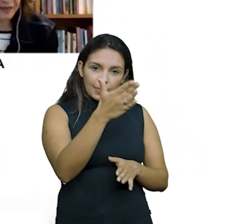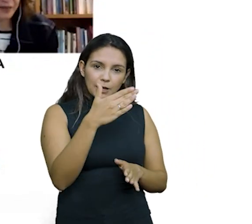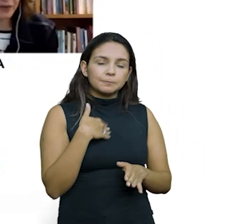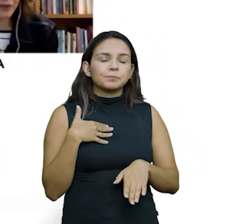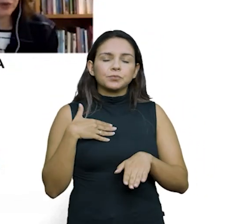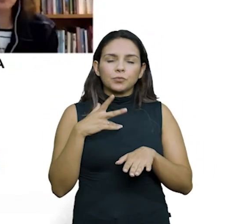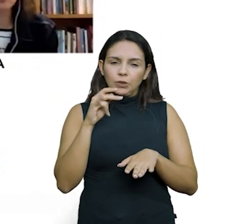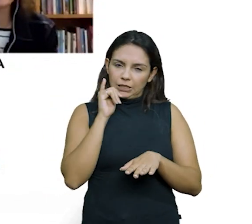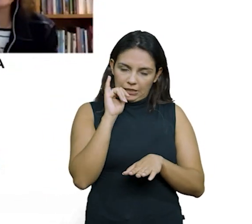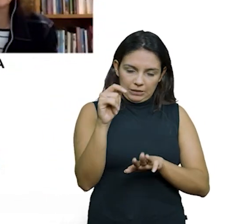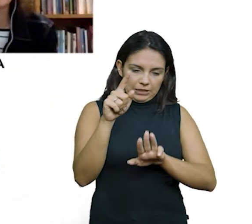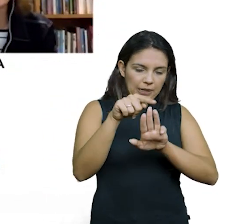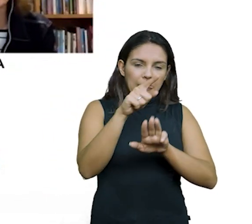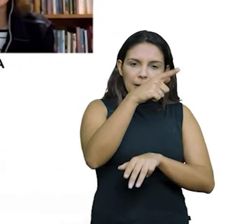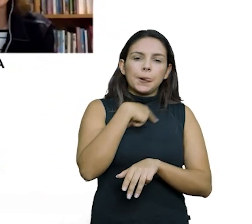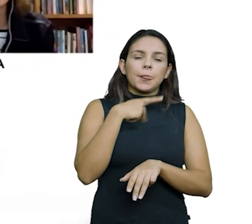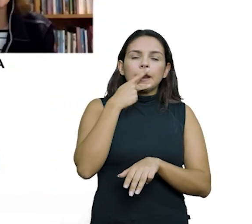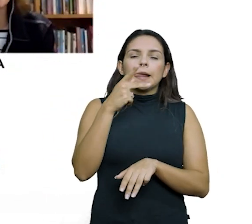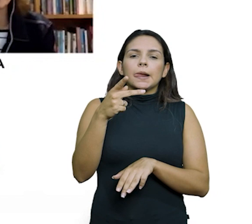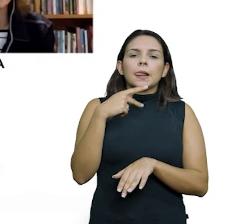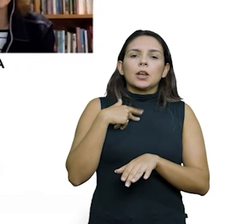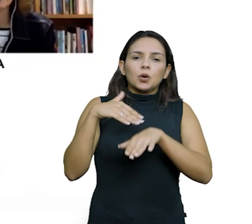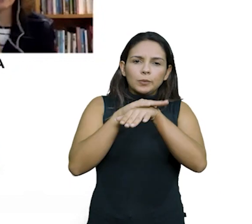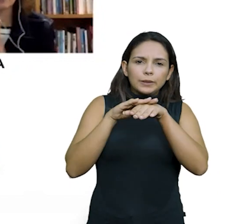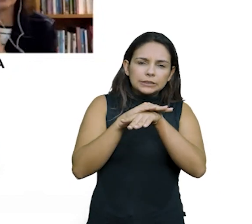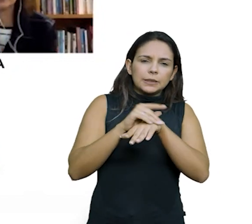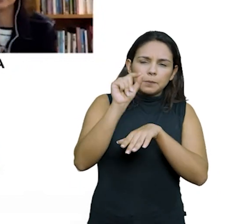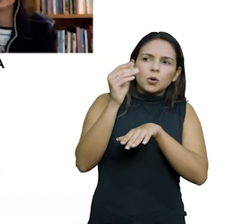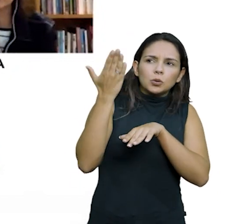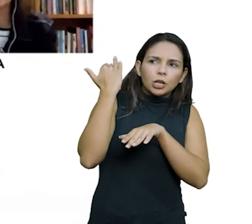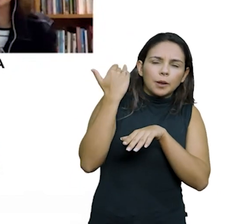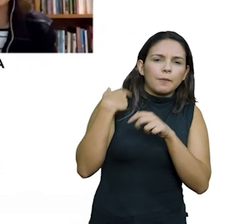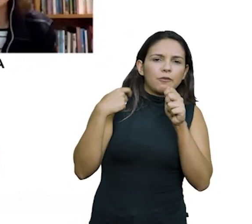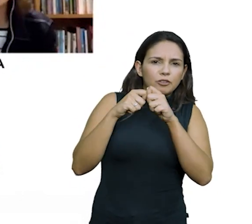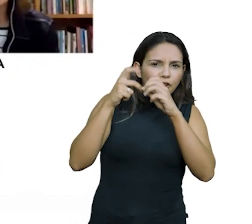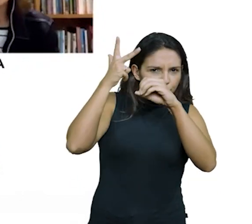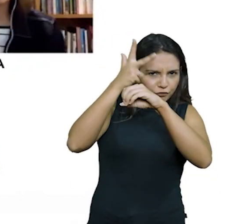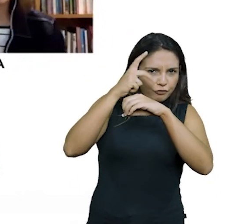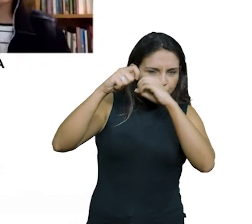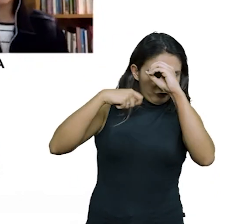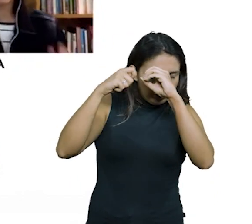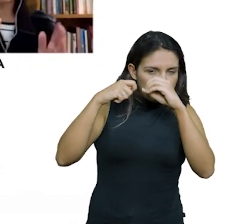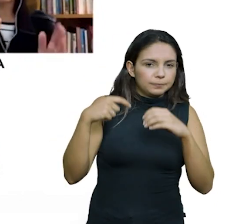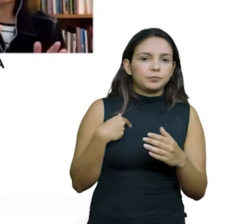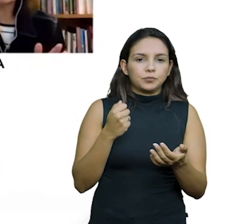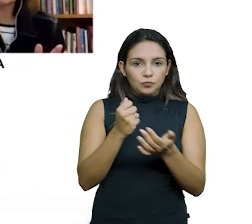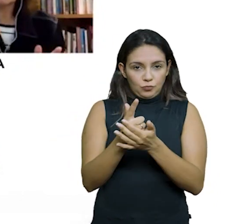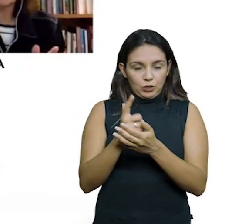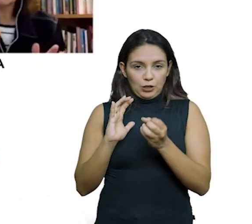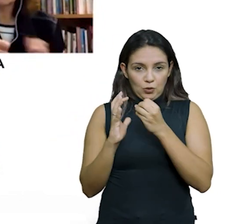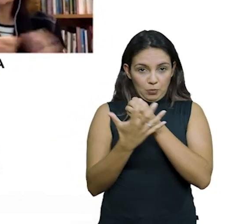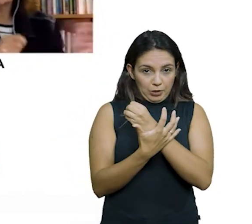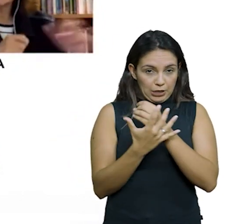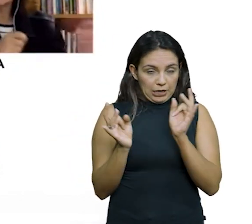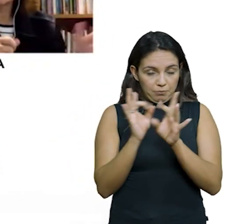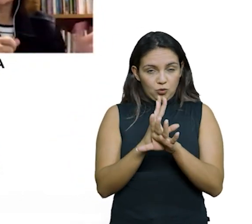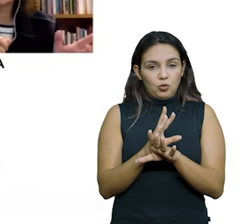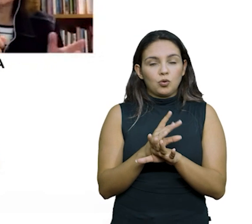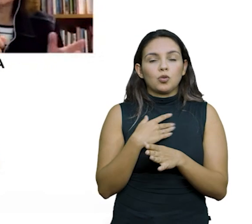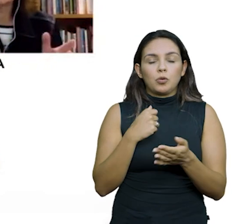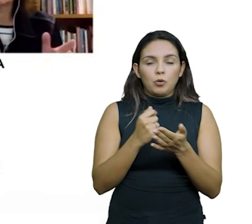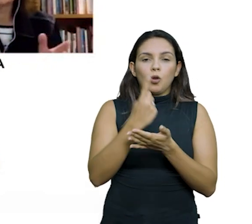eu conversei há pouco tempo, até gravei vídeo sobre isso. Eu tinha comprado logo antes da pandemia, encomendei um livro